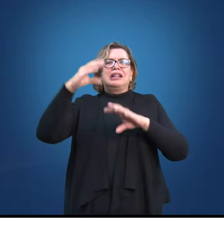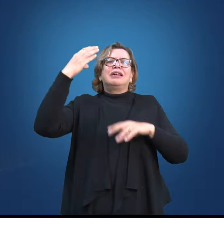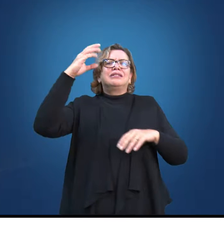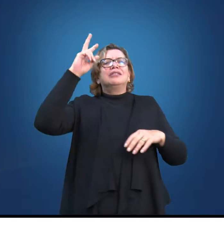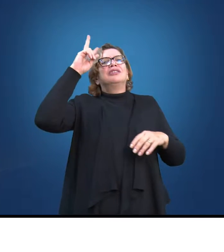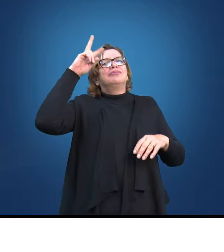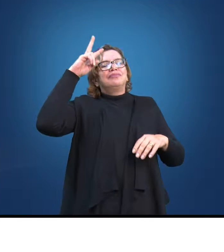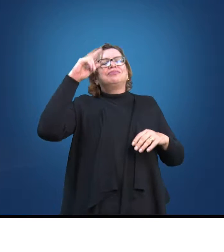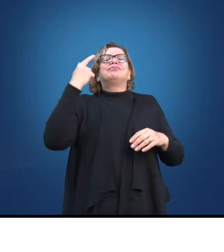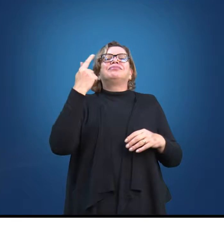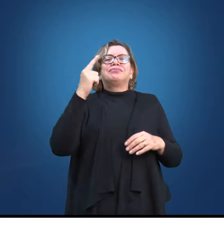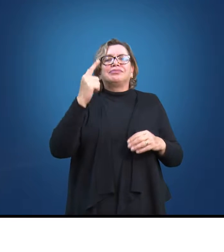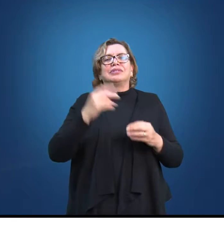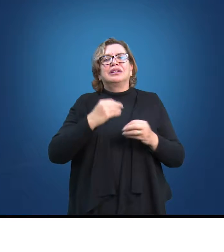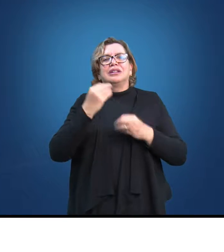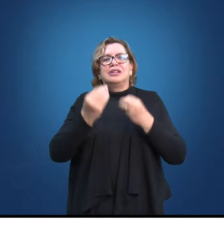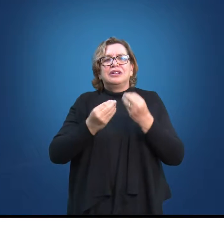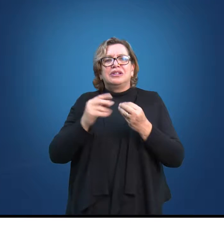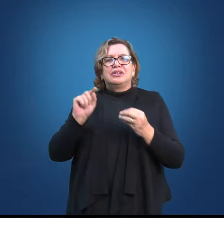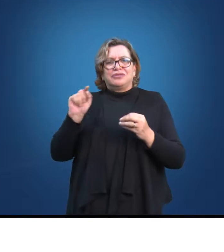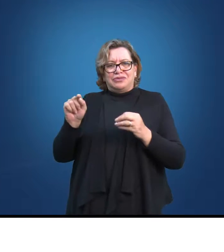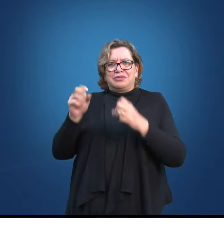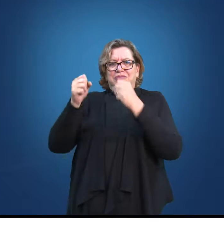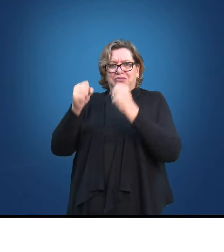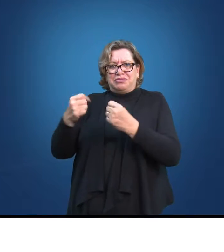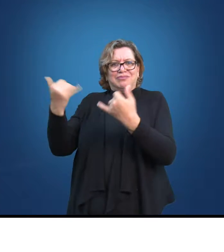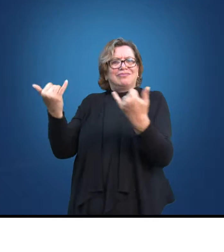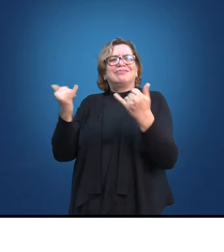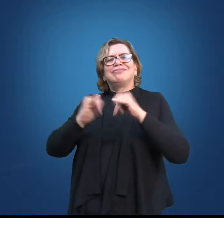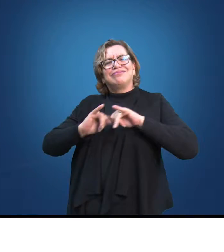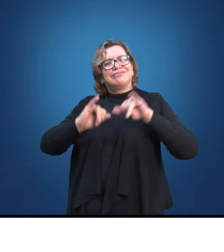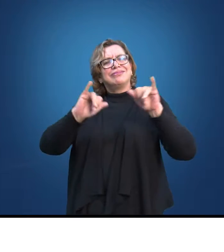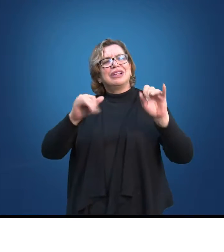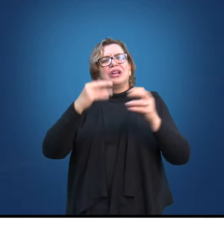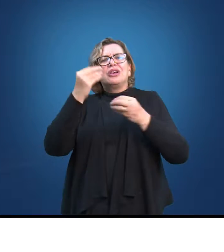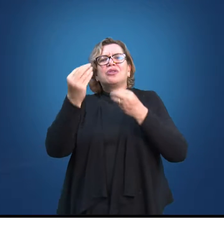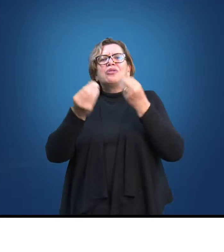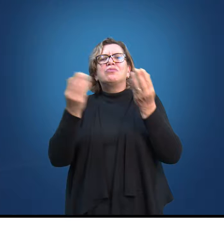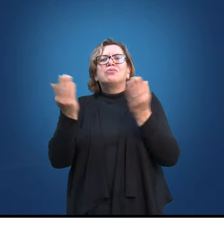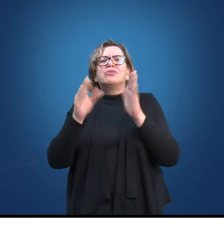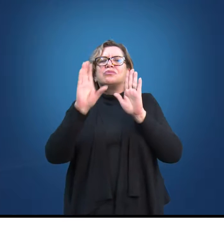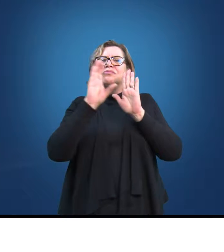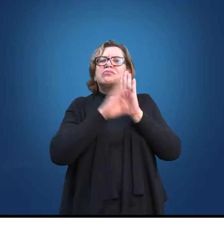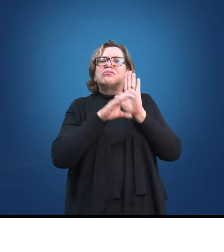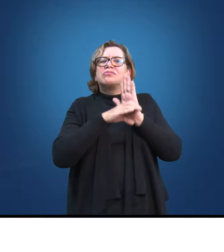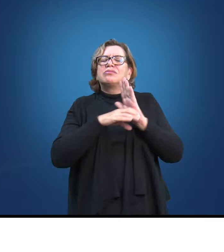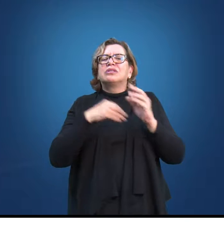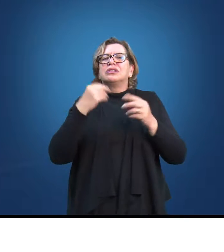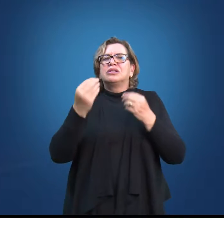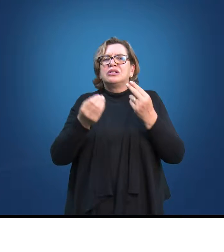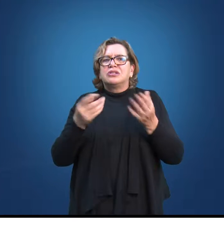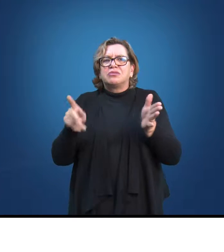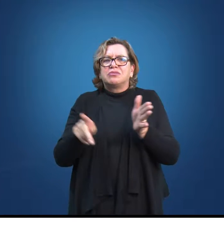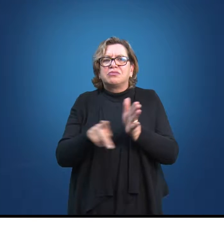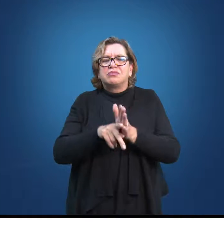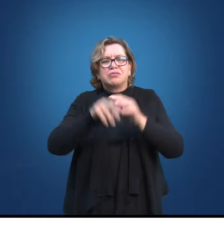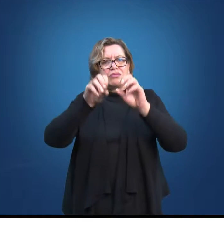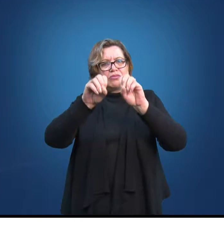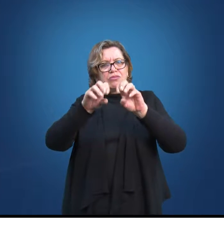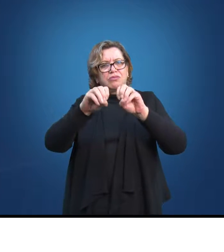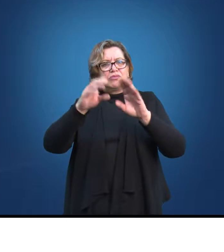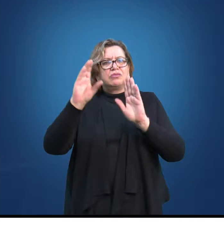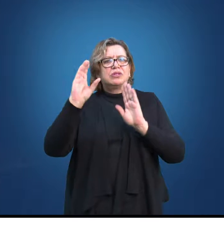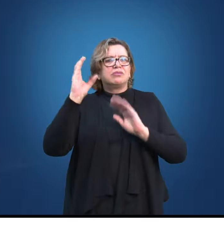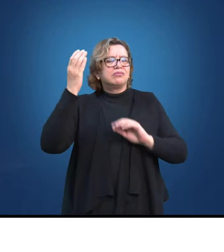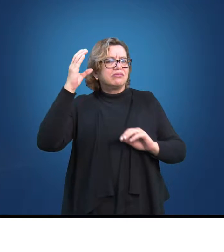demais disciplinas, né? Você sabe nos contar como que está o currículo neste momento para o ensino de ciências